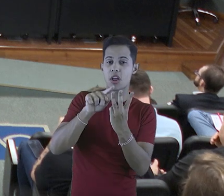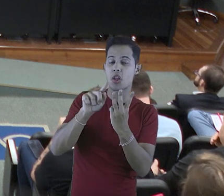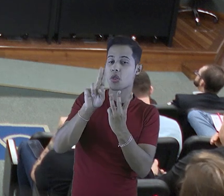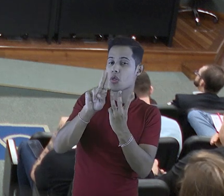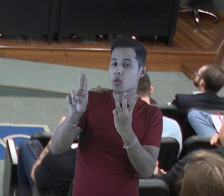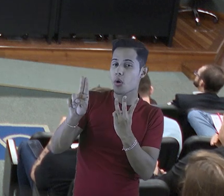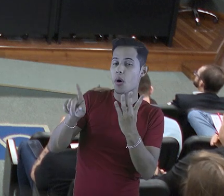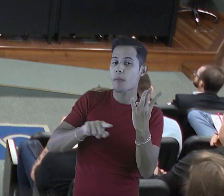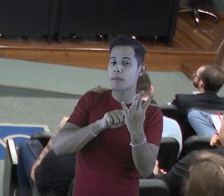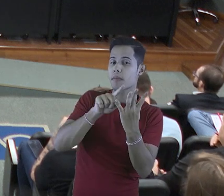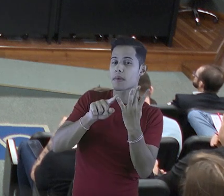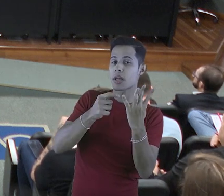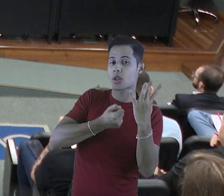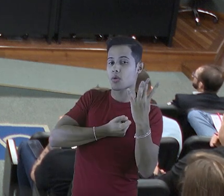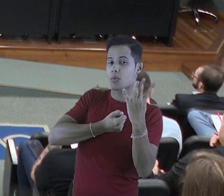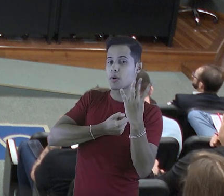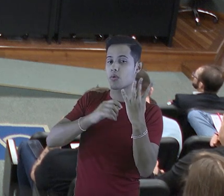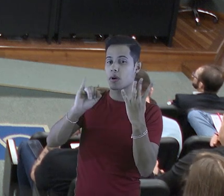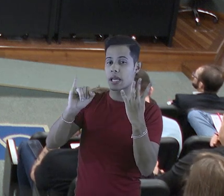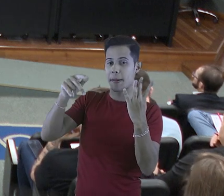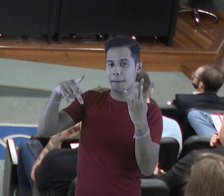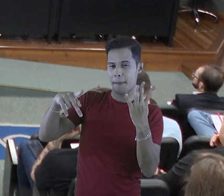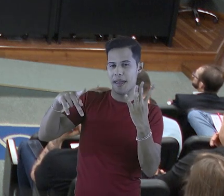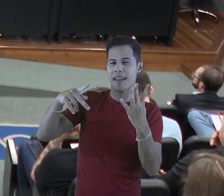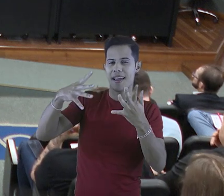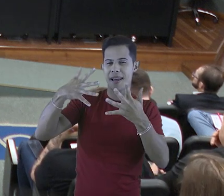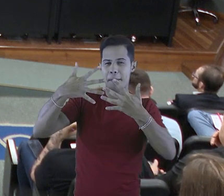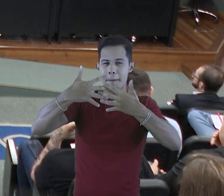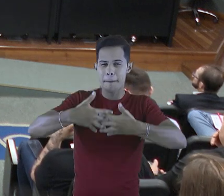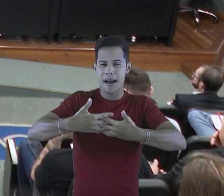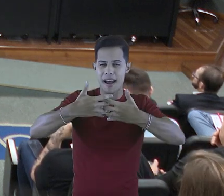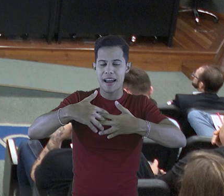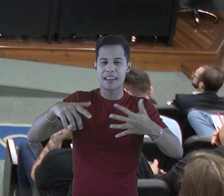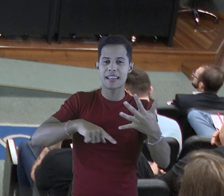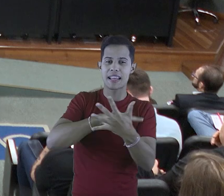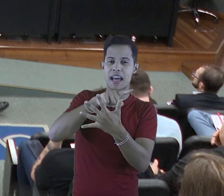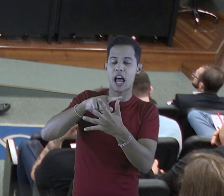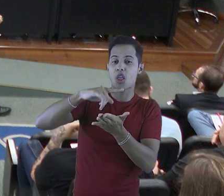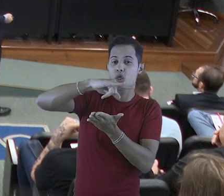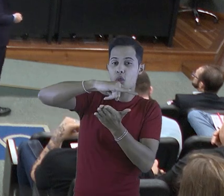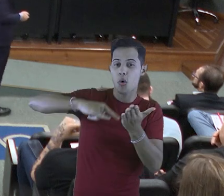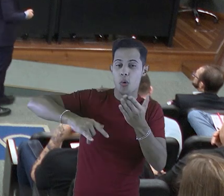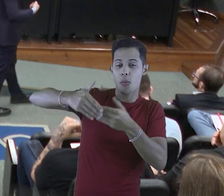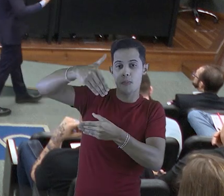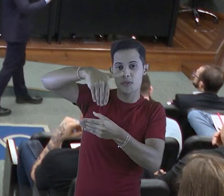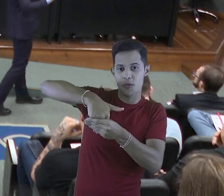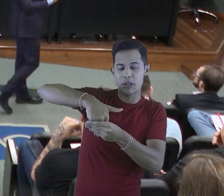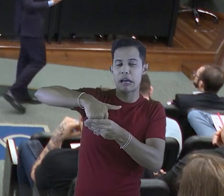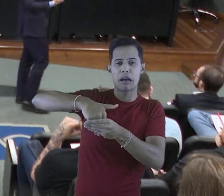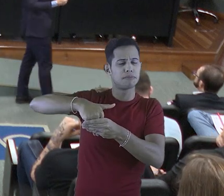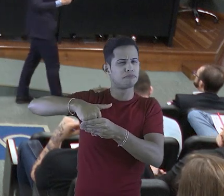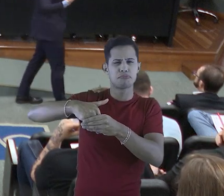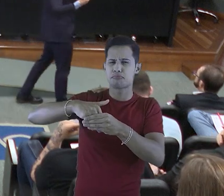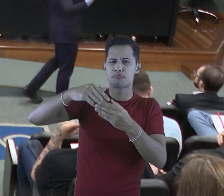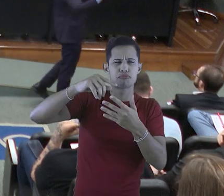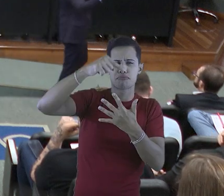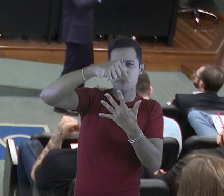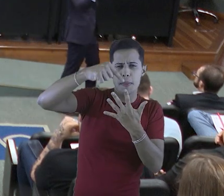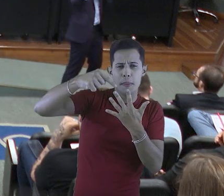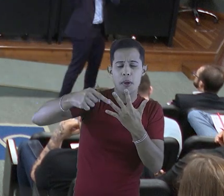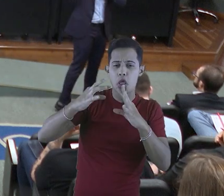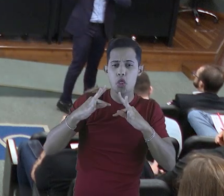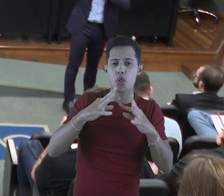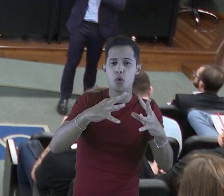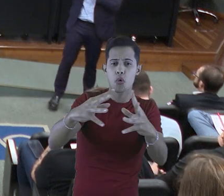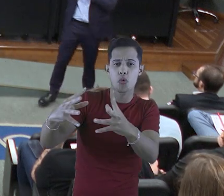o IP da máquina. Título de eleitor. Então, todos esses dados em que você sabe quem